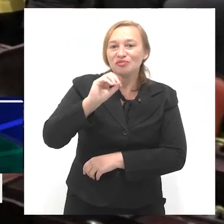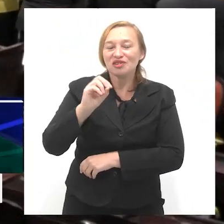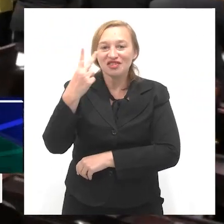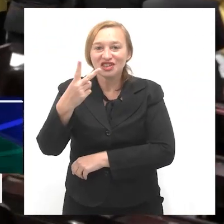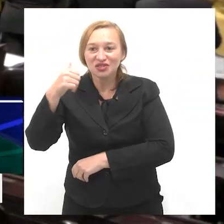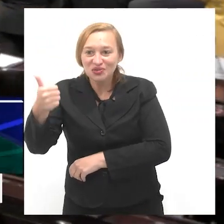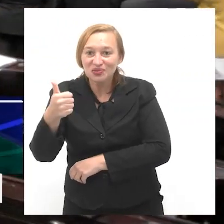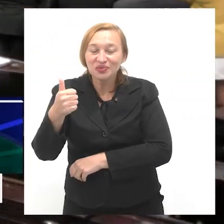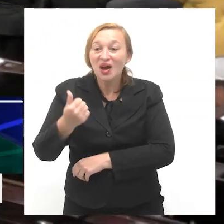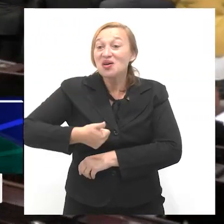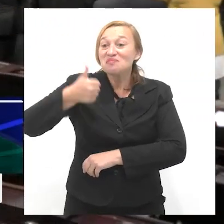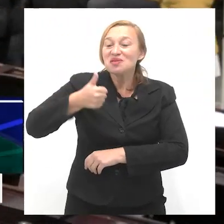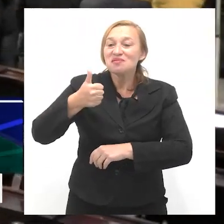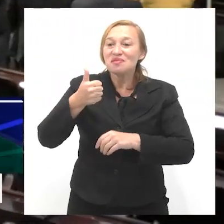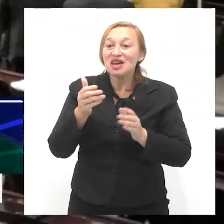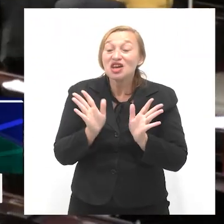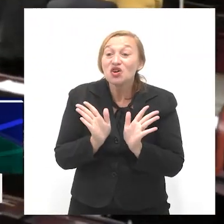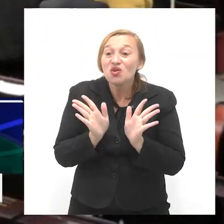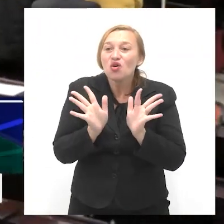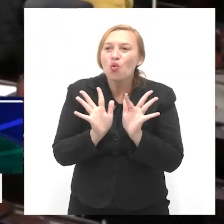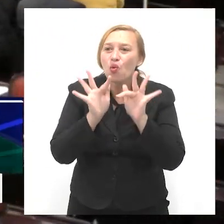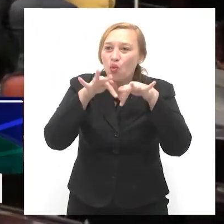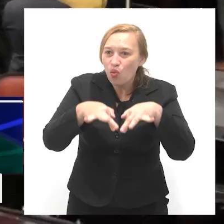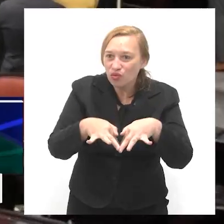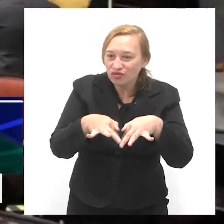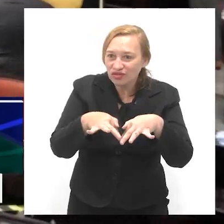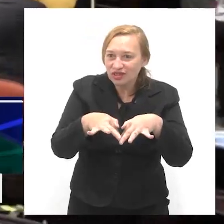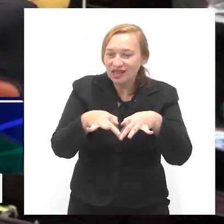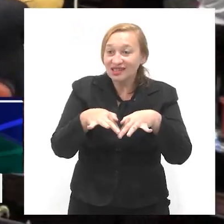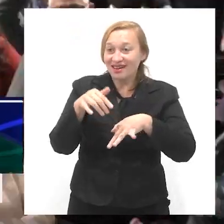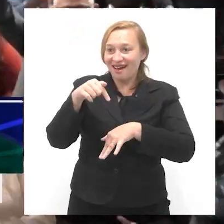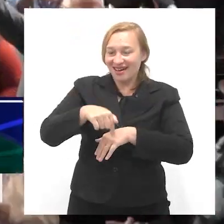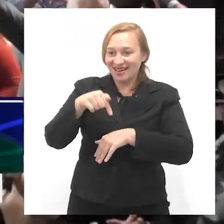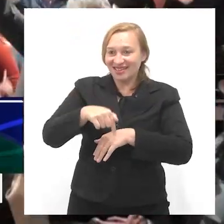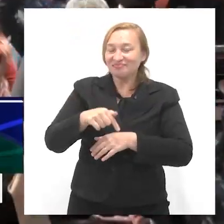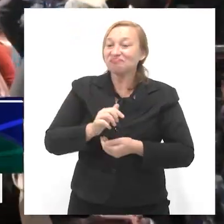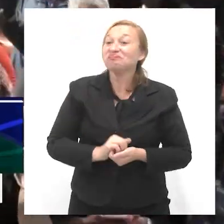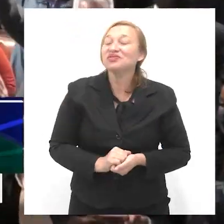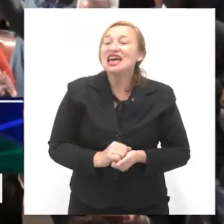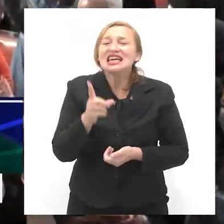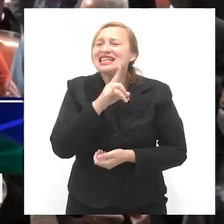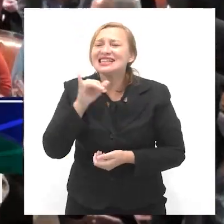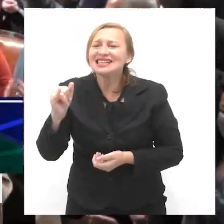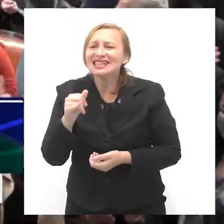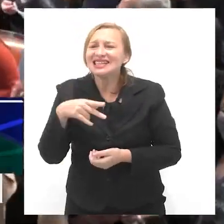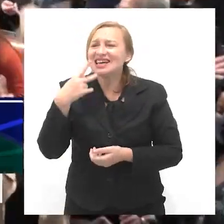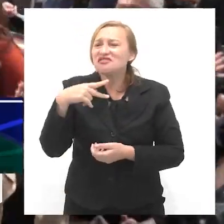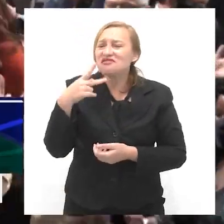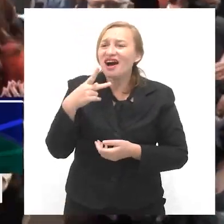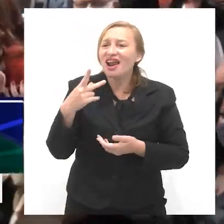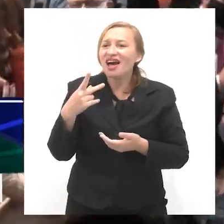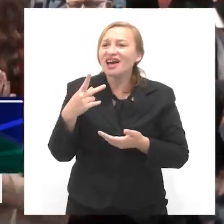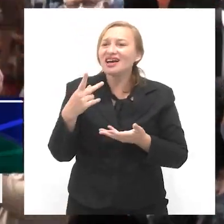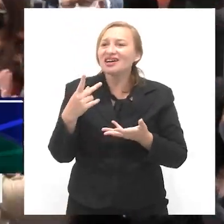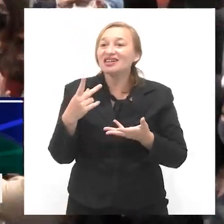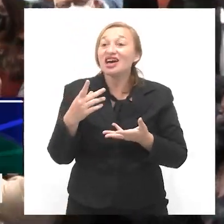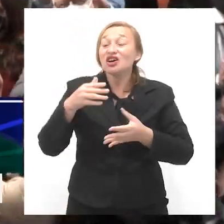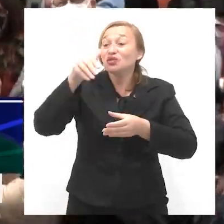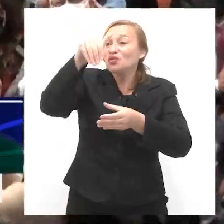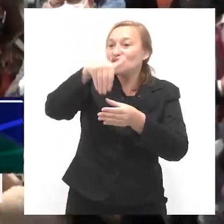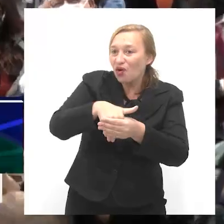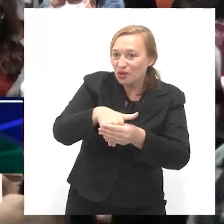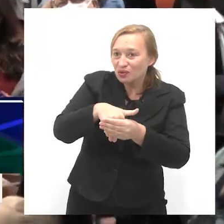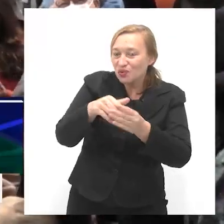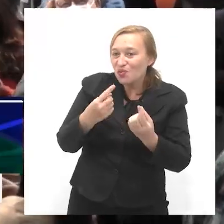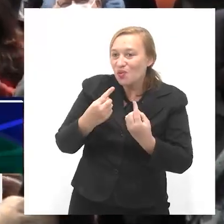julho de 2021, a Alerj comemora a sua última sessão aqui e a sua transferência para o edifício Lúcio Costa. E nesse dia, essa sala